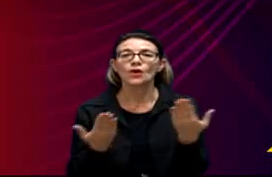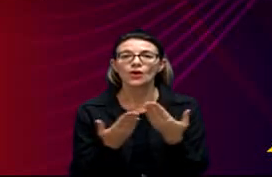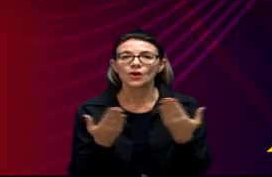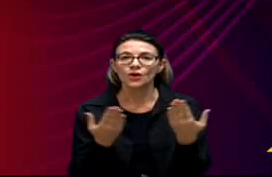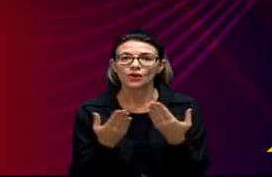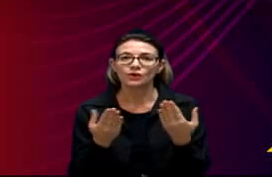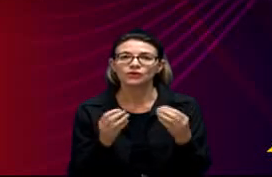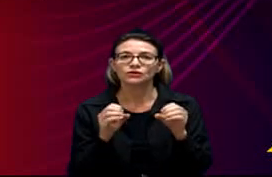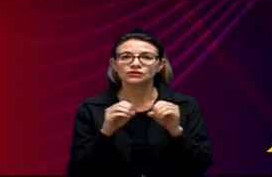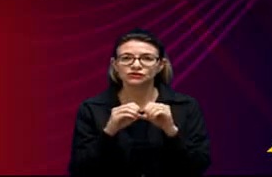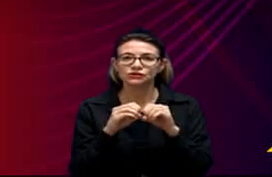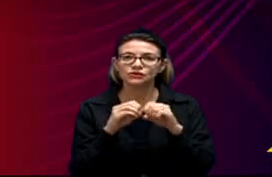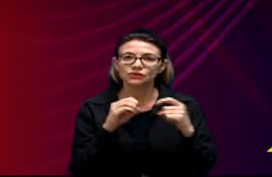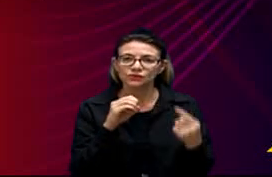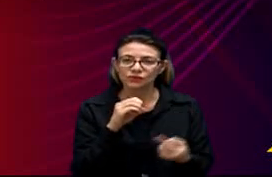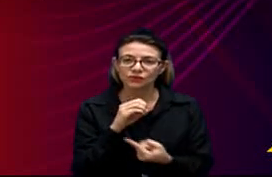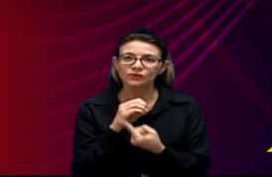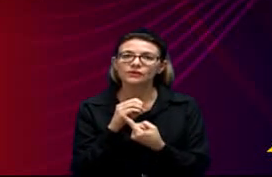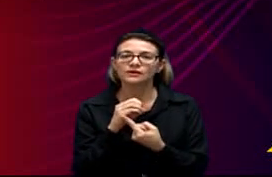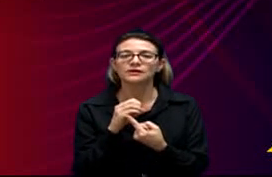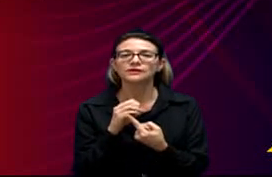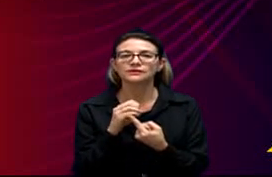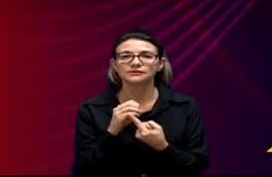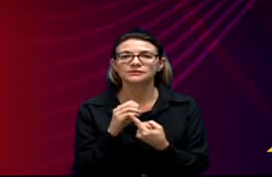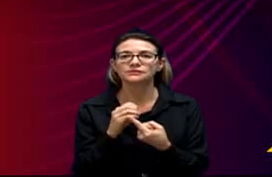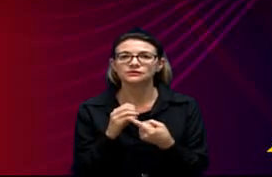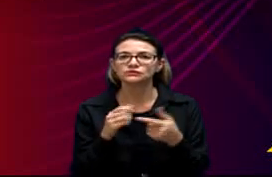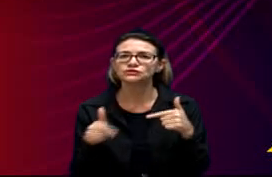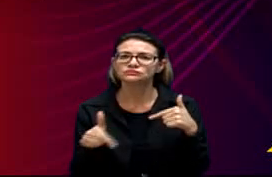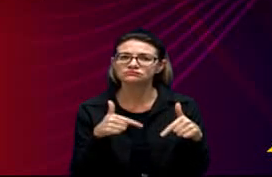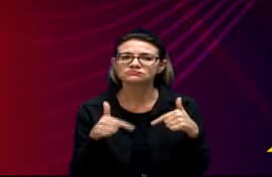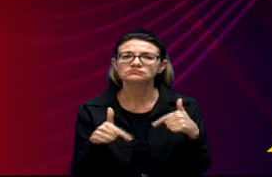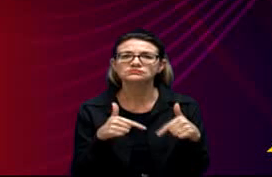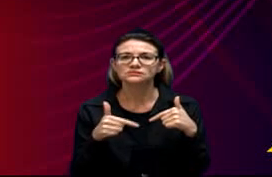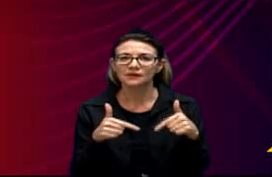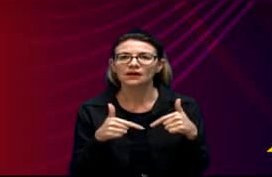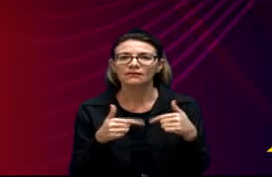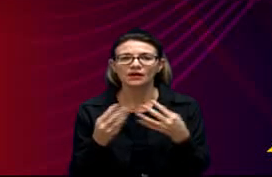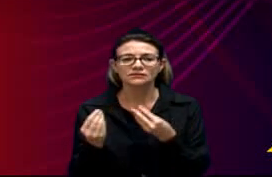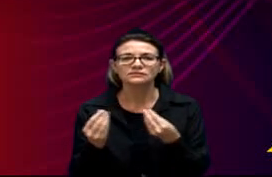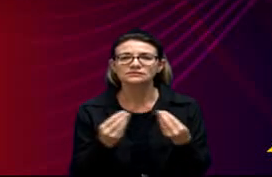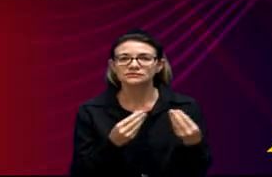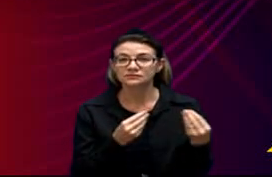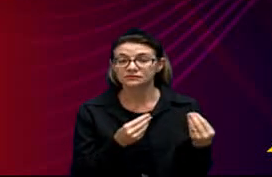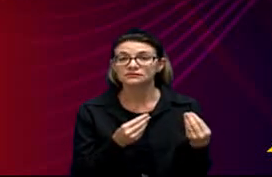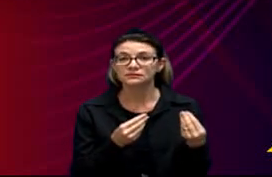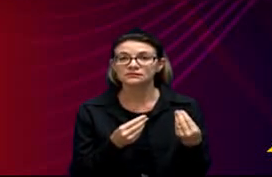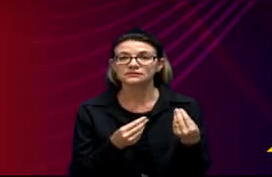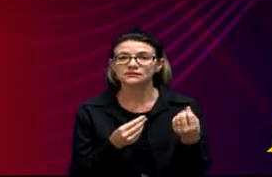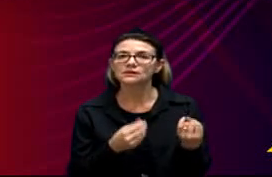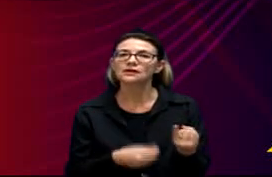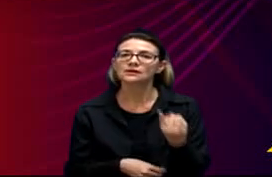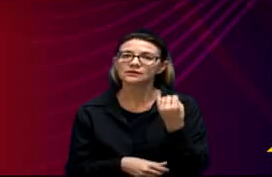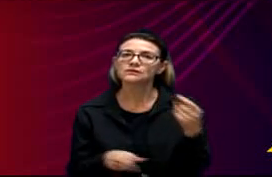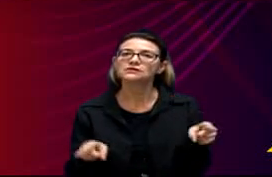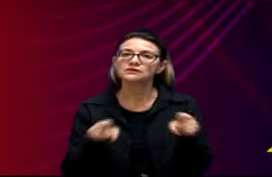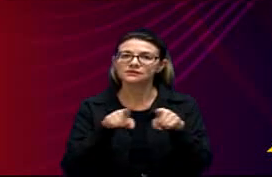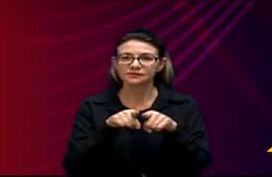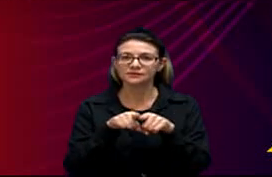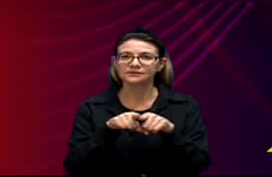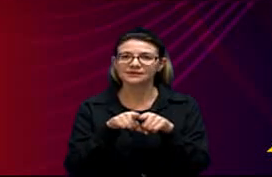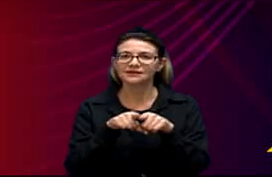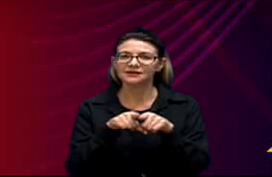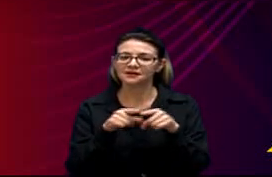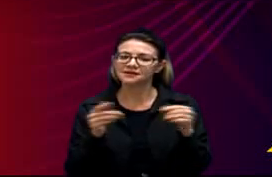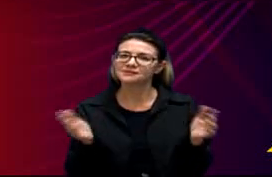né presta serviço é mais Vistosa nesse sentido então é interessante ter essa parceria de repente até um incentivo